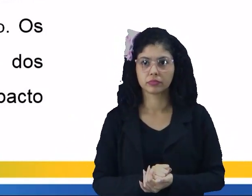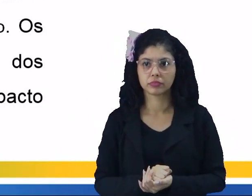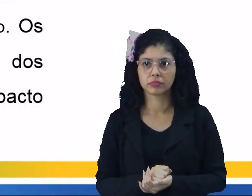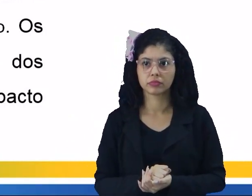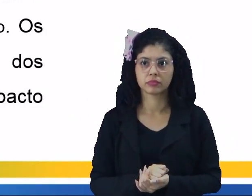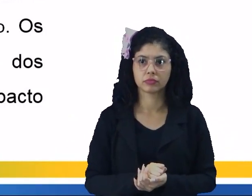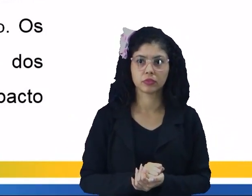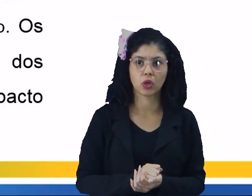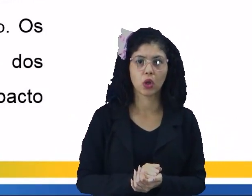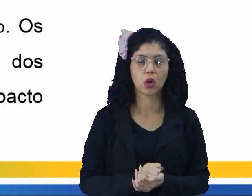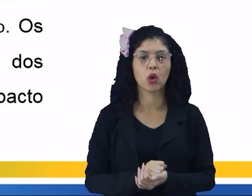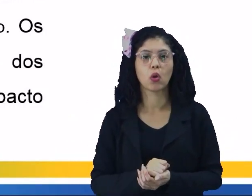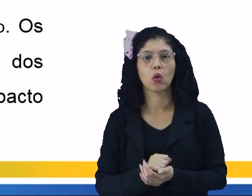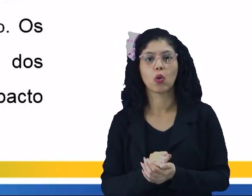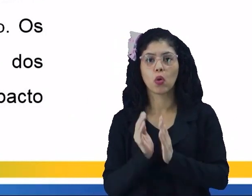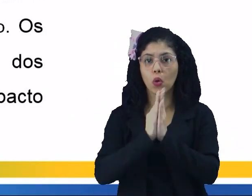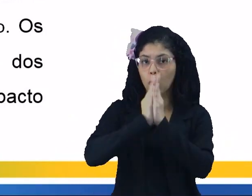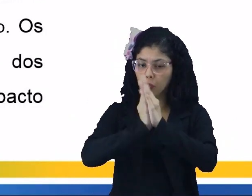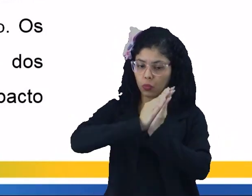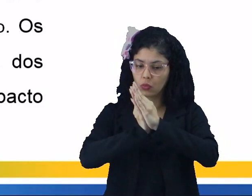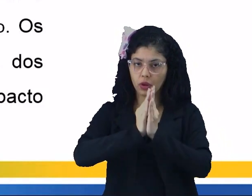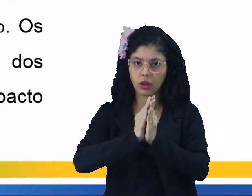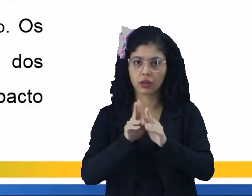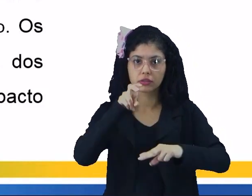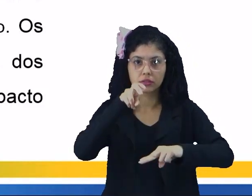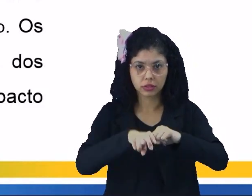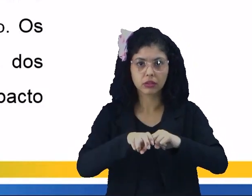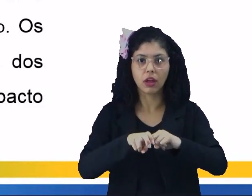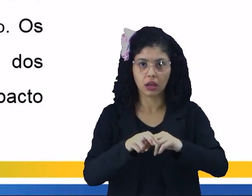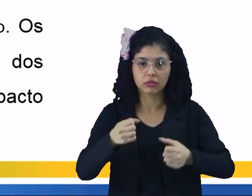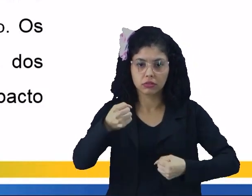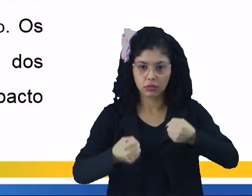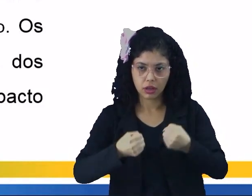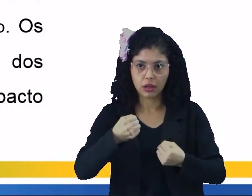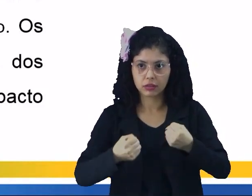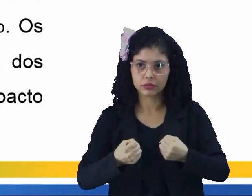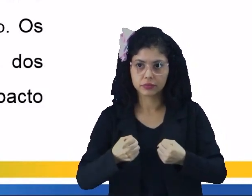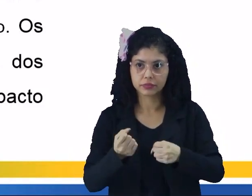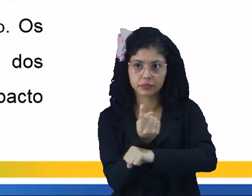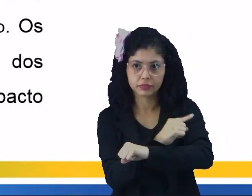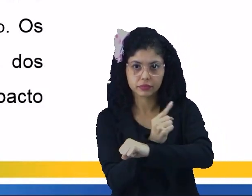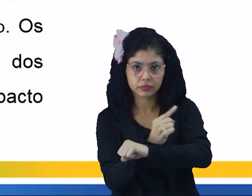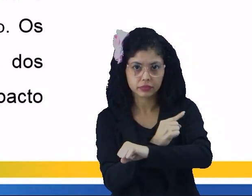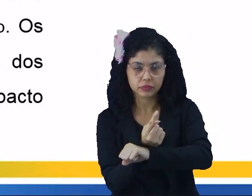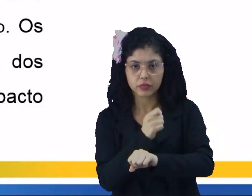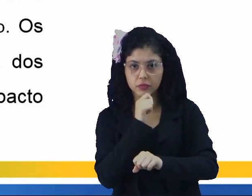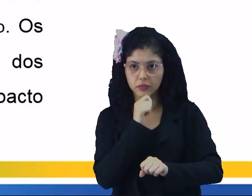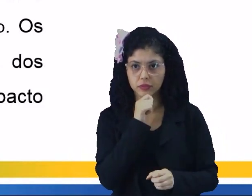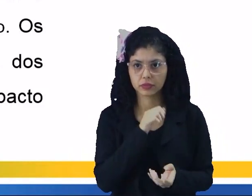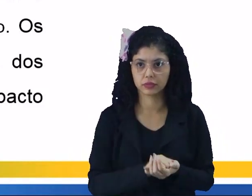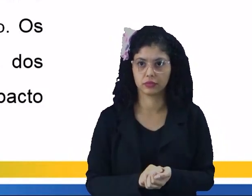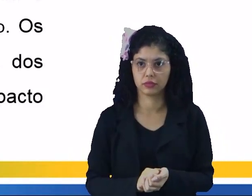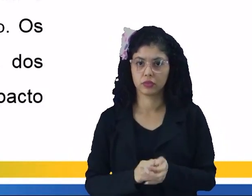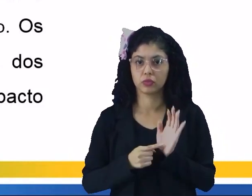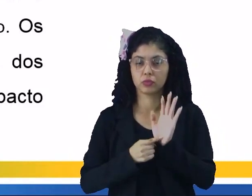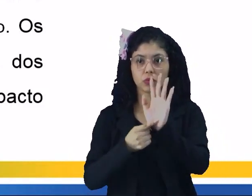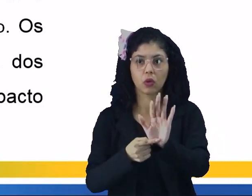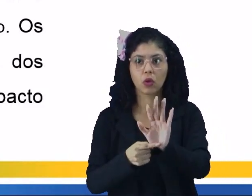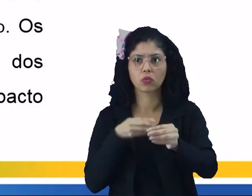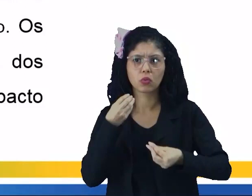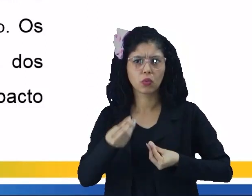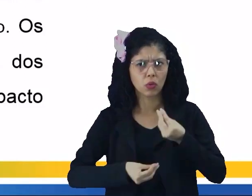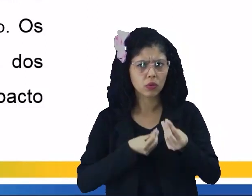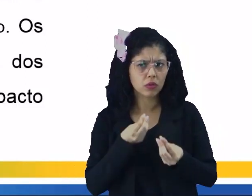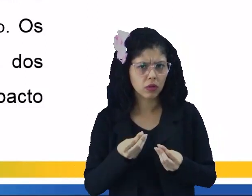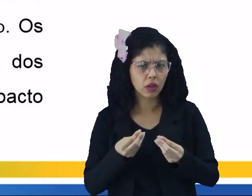os bonecos que representavam os ocupantes foram equipados com acelerômetros. Esse equipamento registra o